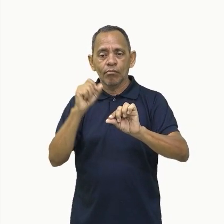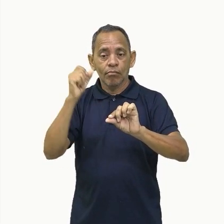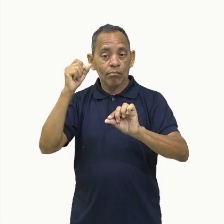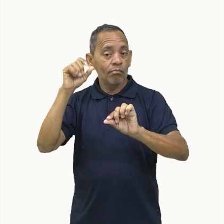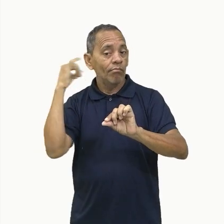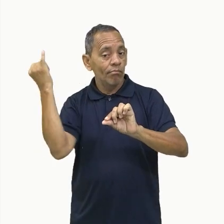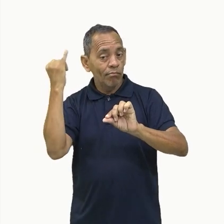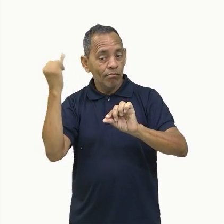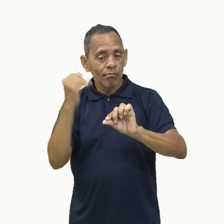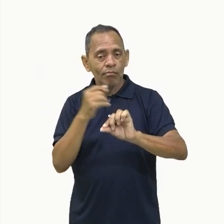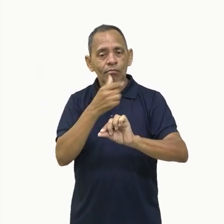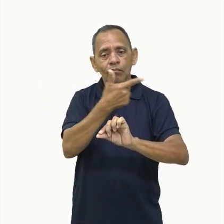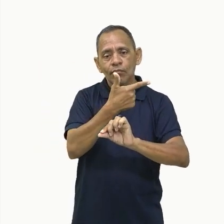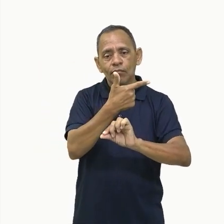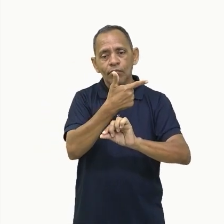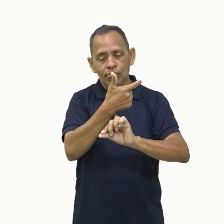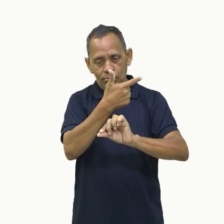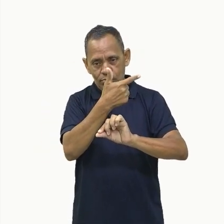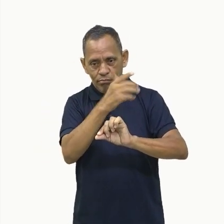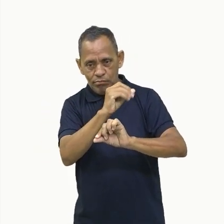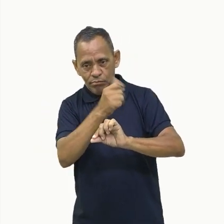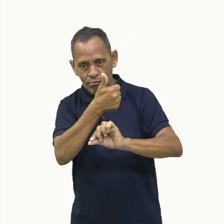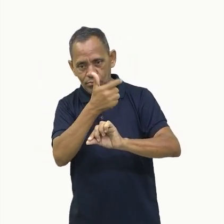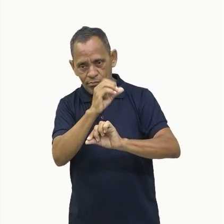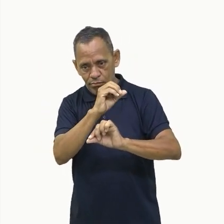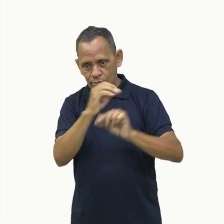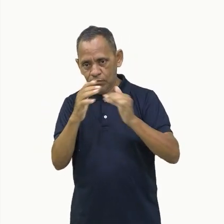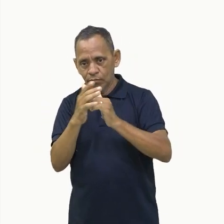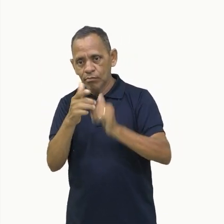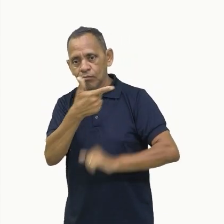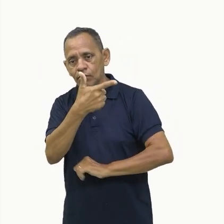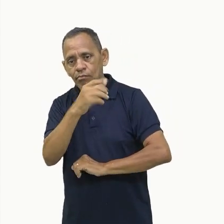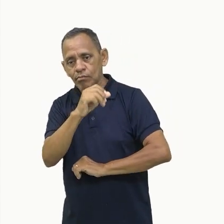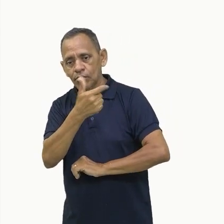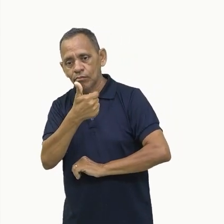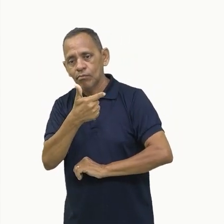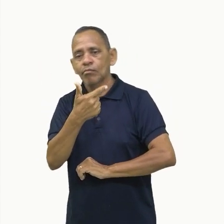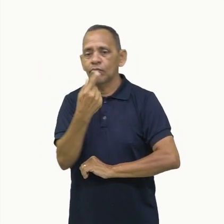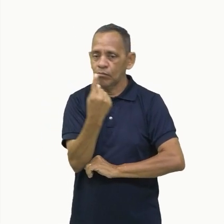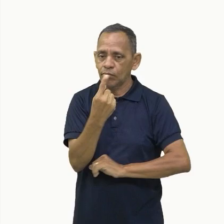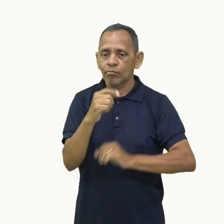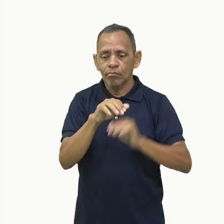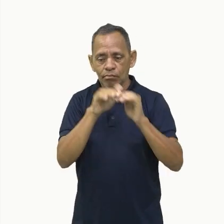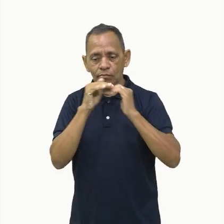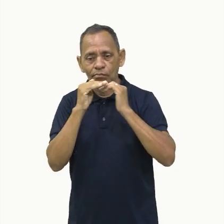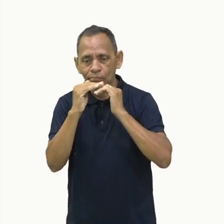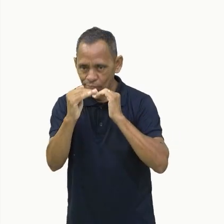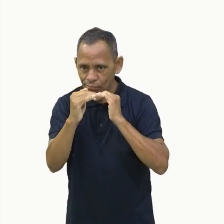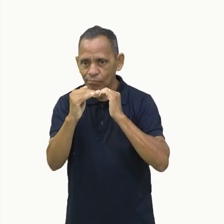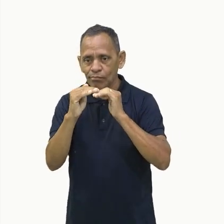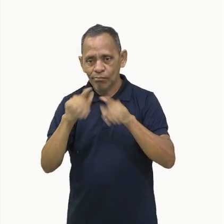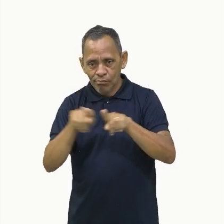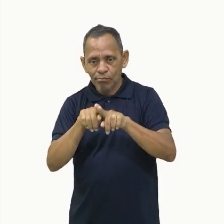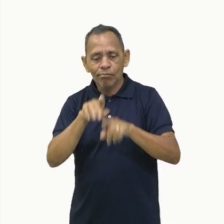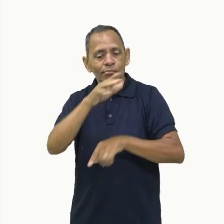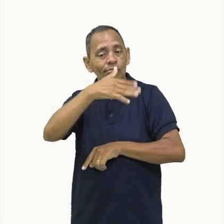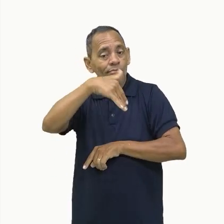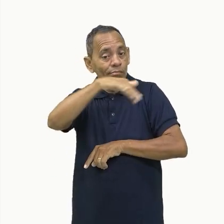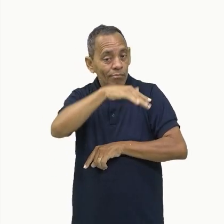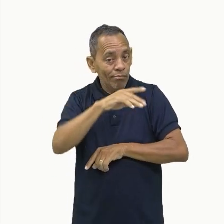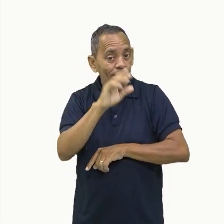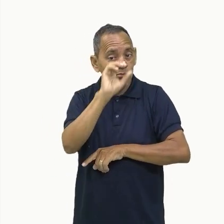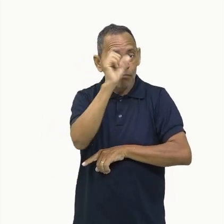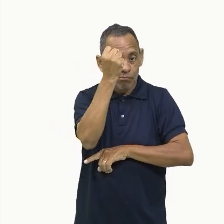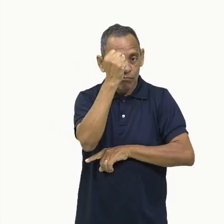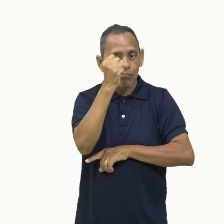a 2021, tendo uma estabilidade. Então, a gente observa que essa é a área da